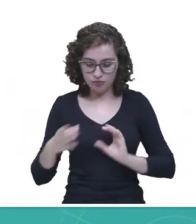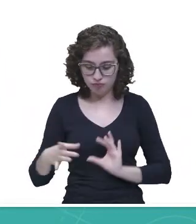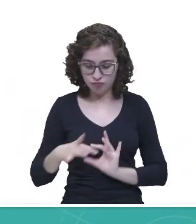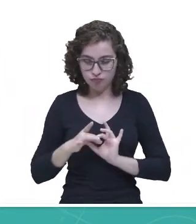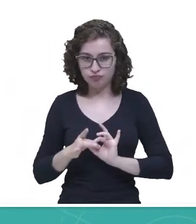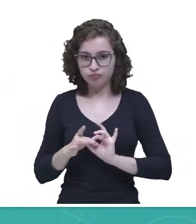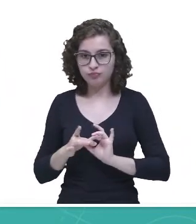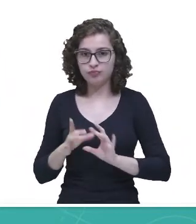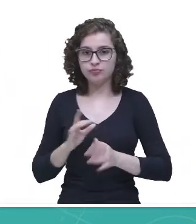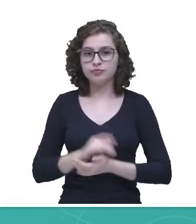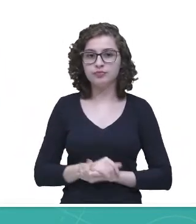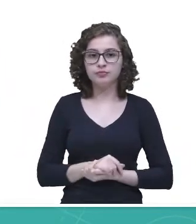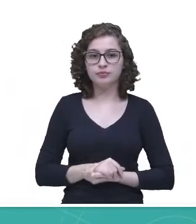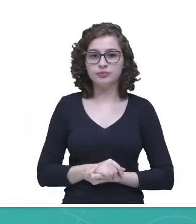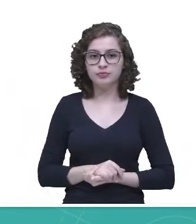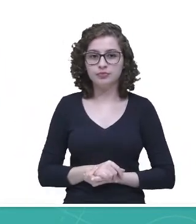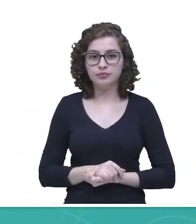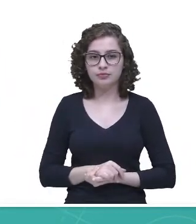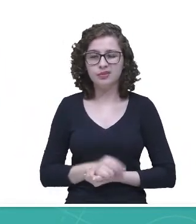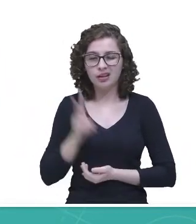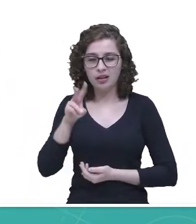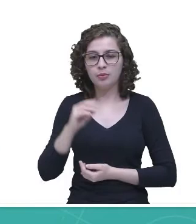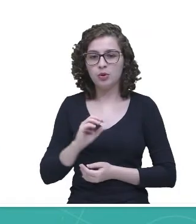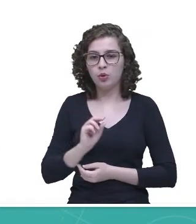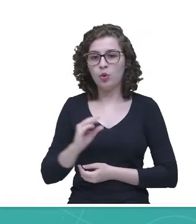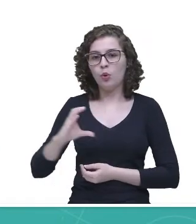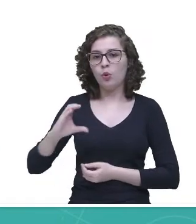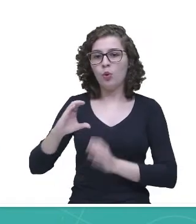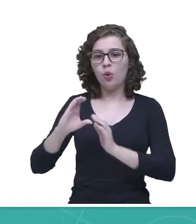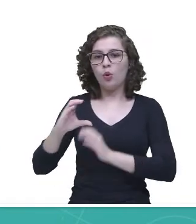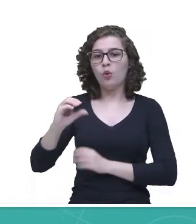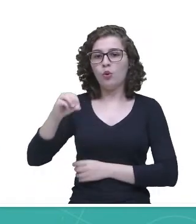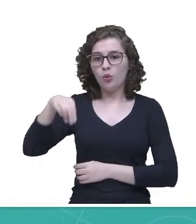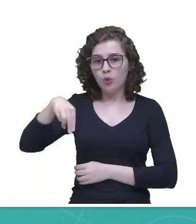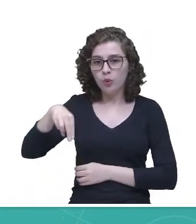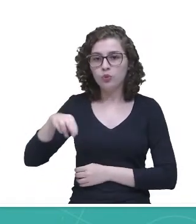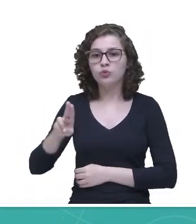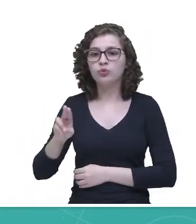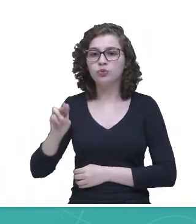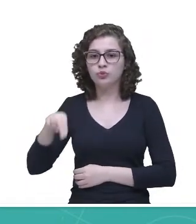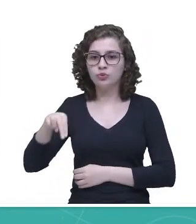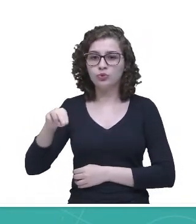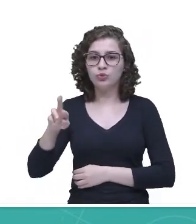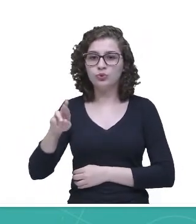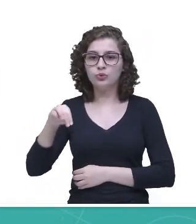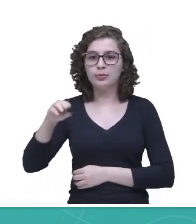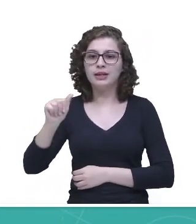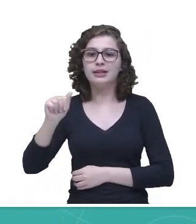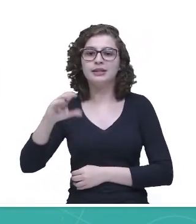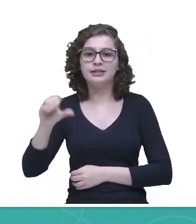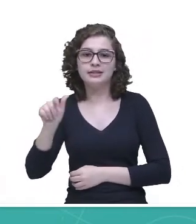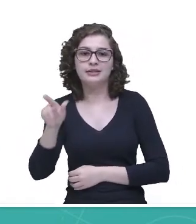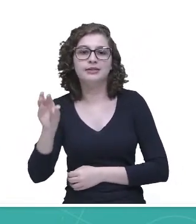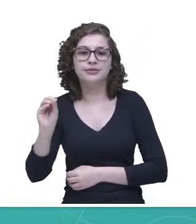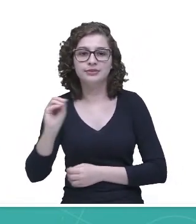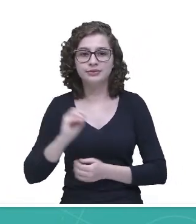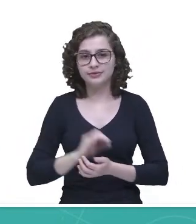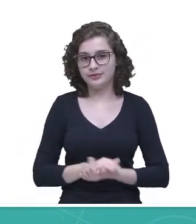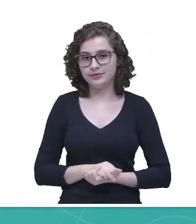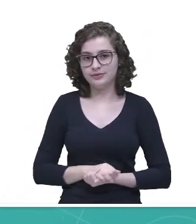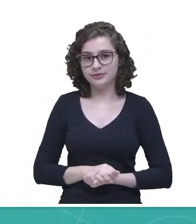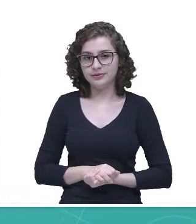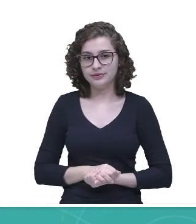comentei anteriormente, que é o processo de conurbação, né, que vai ocorrer quando essas cidades aí estão próximas umas das outras